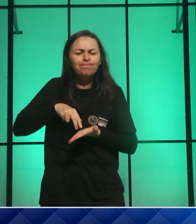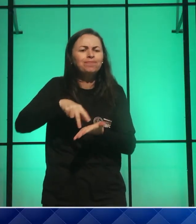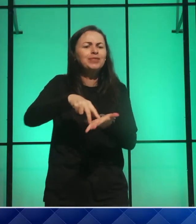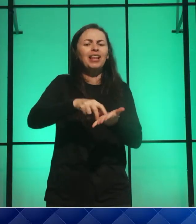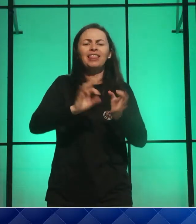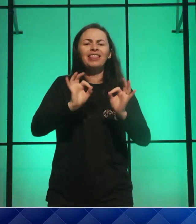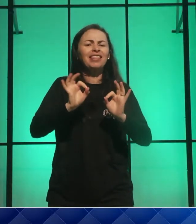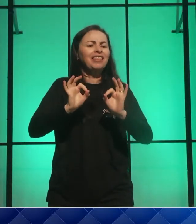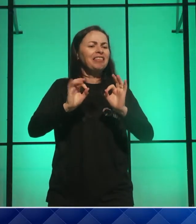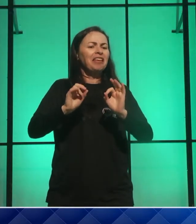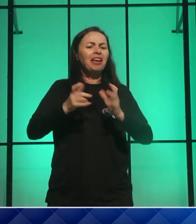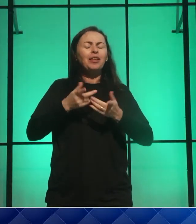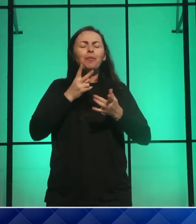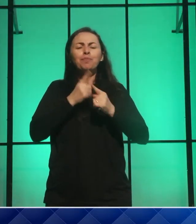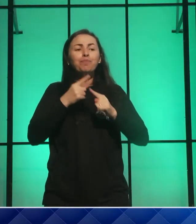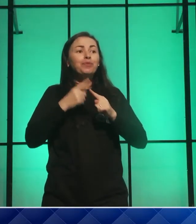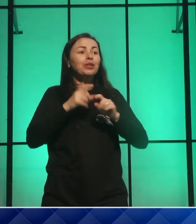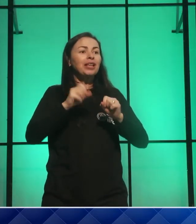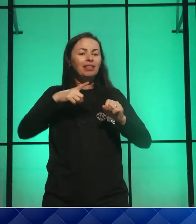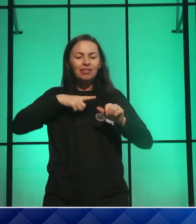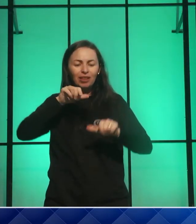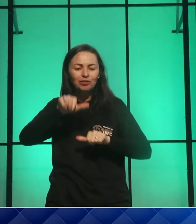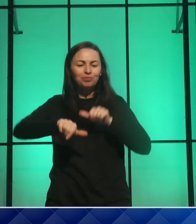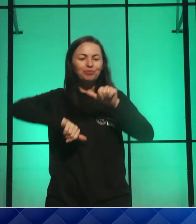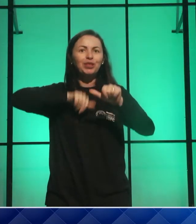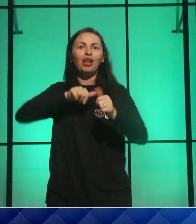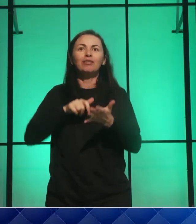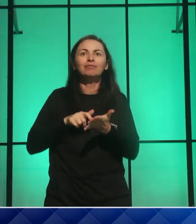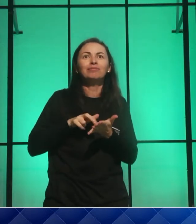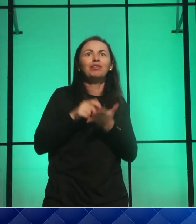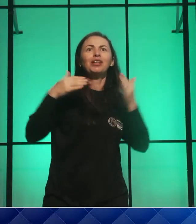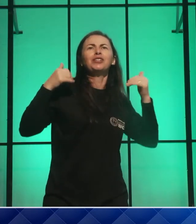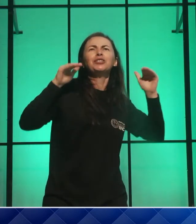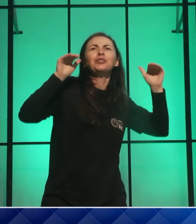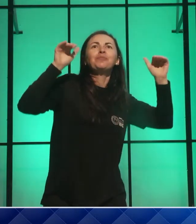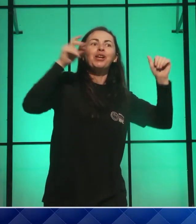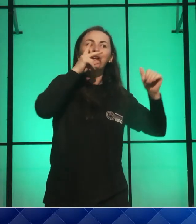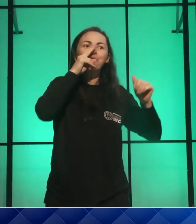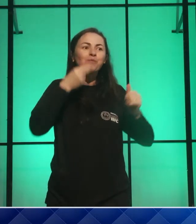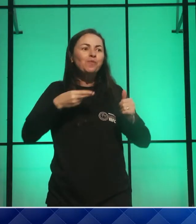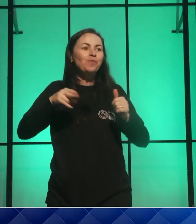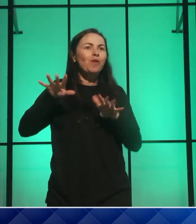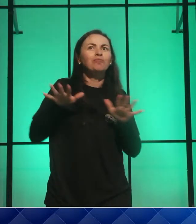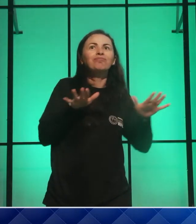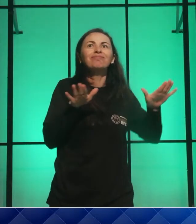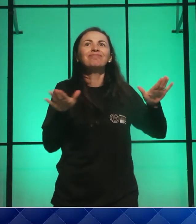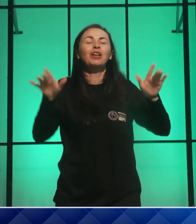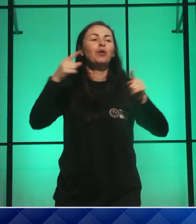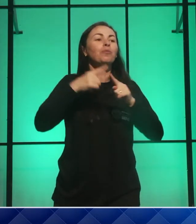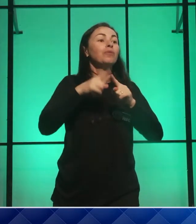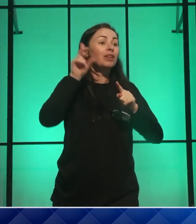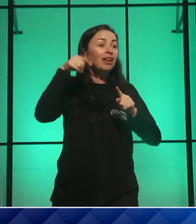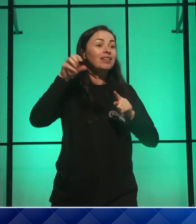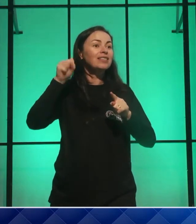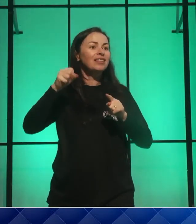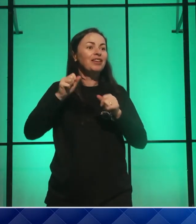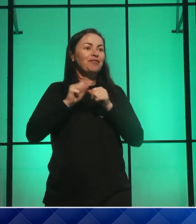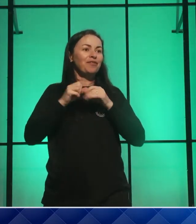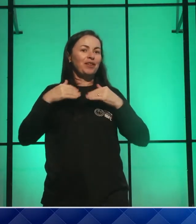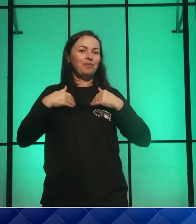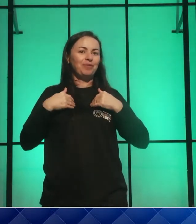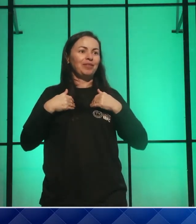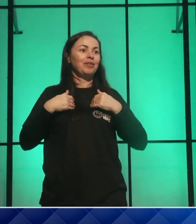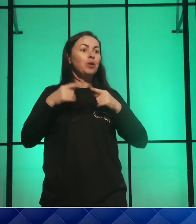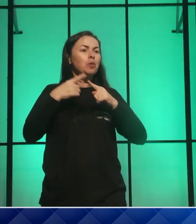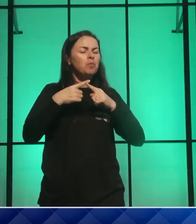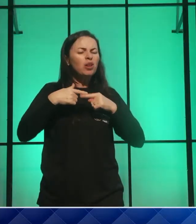se fatigarão, serão renovados e subirão com asas como águias. Foi o que Ele fez comigo, quando eu